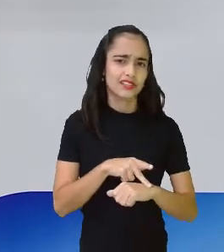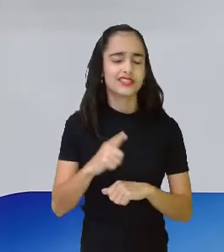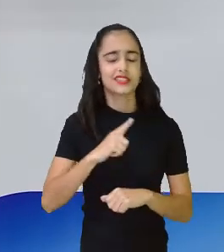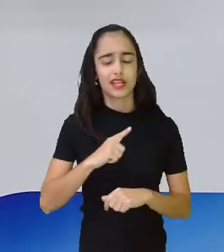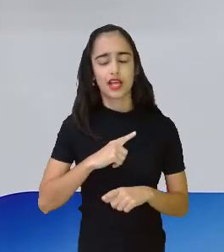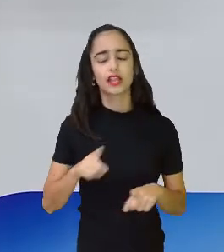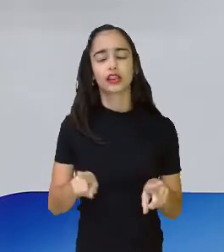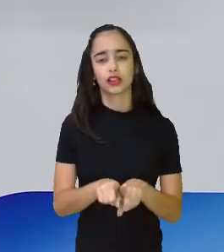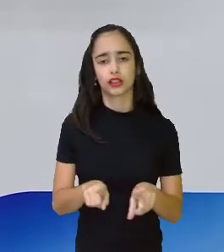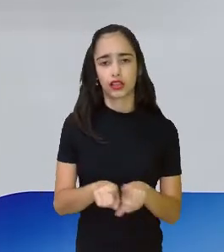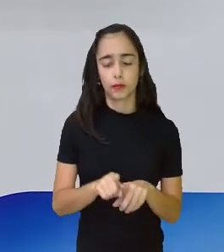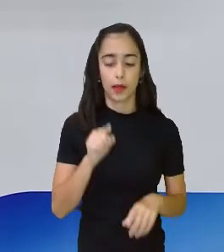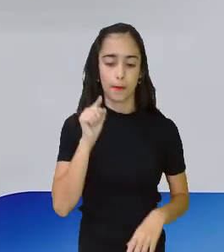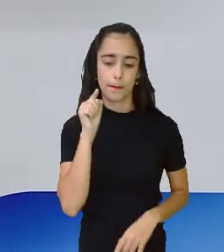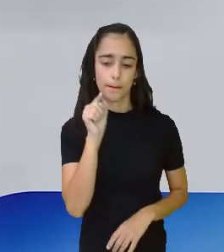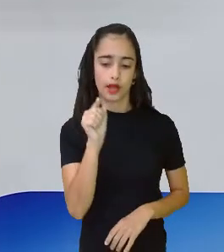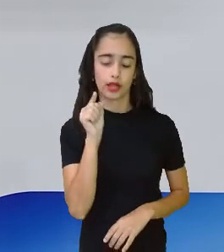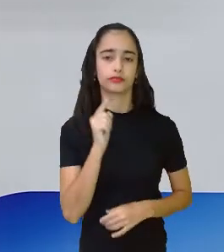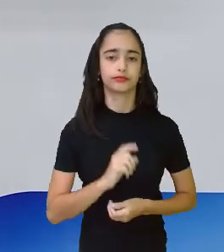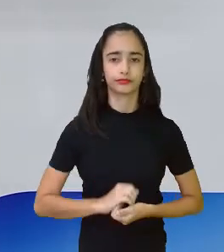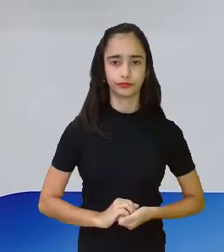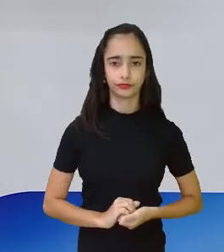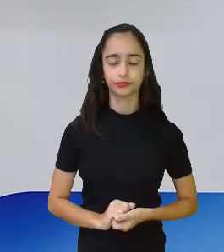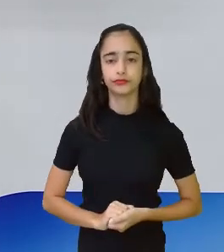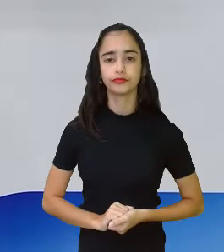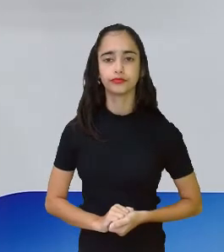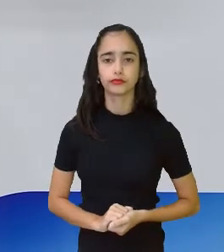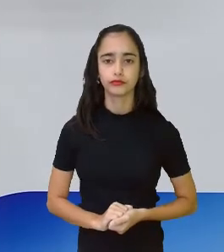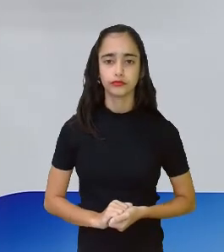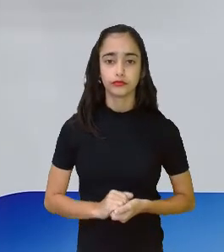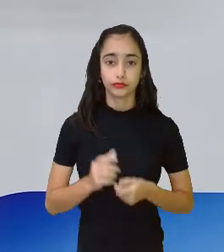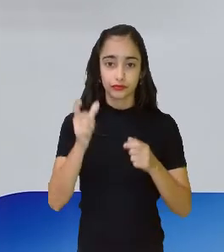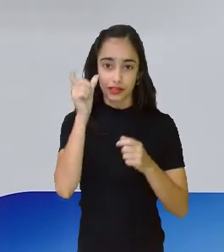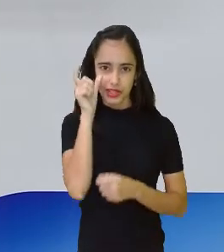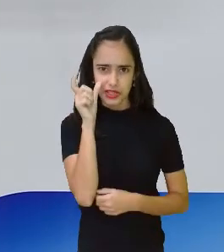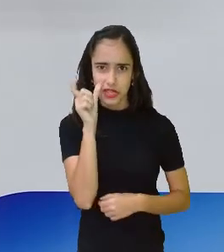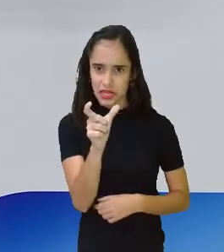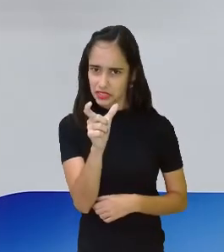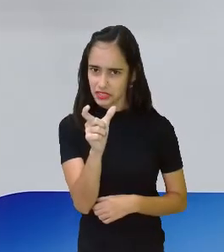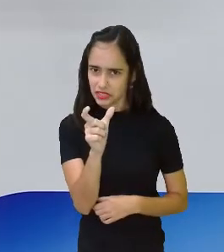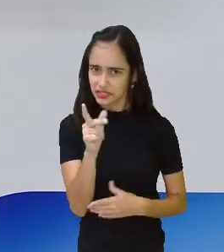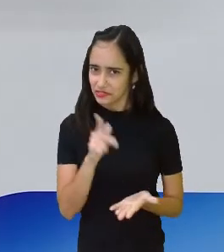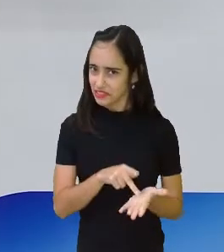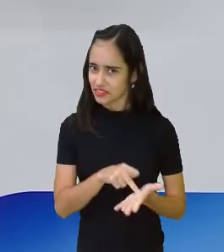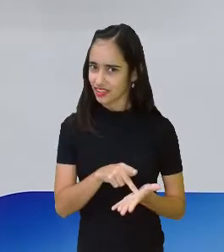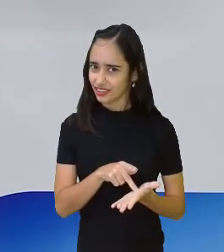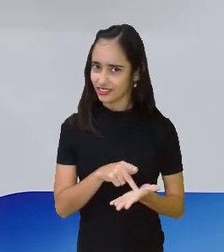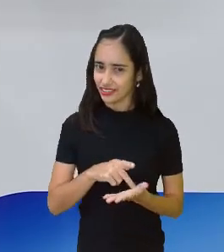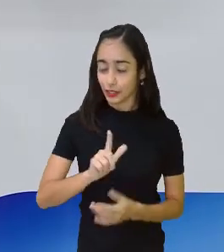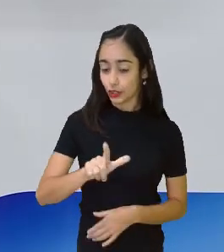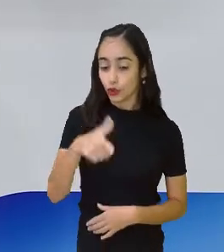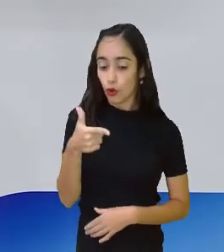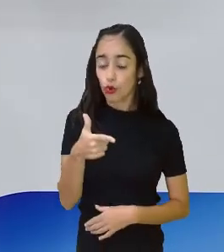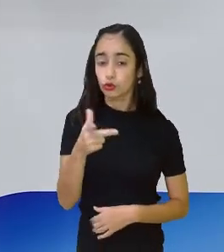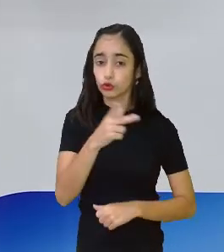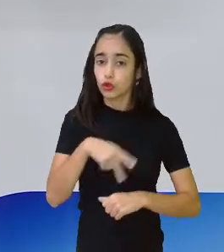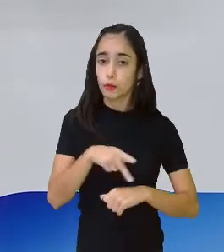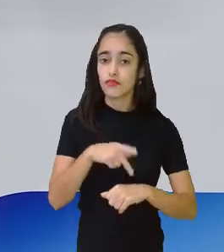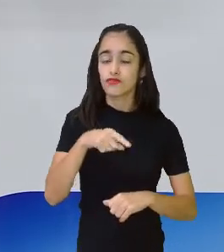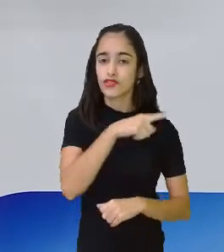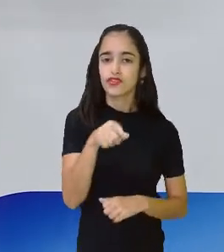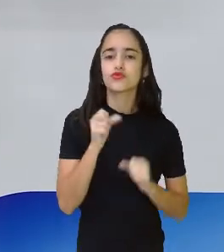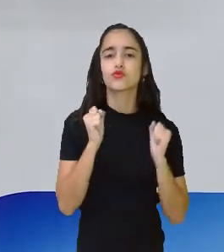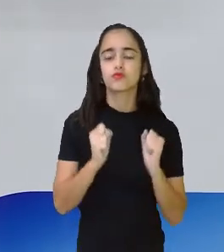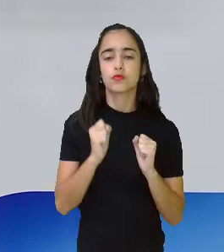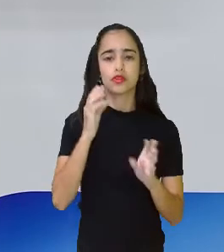como referência aos números decimais, tá? Interessante, né? Em outros países, vocês podem ver